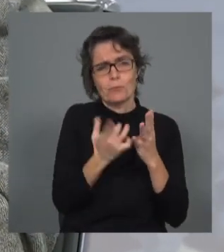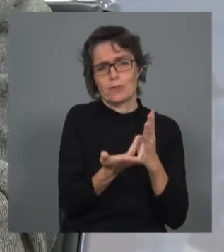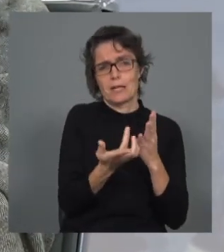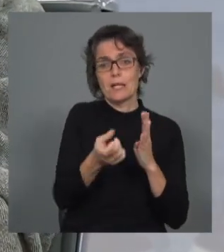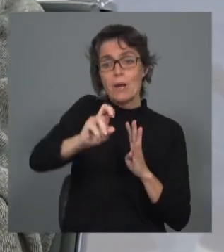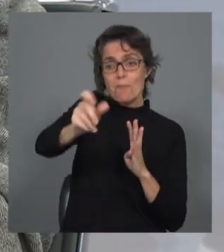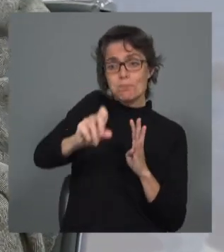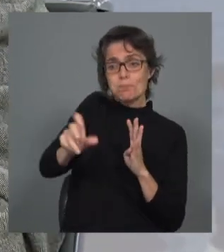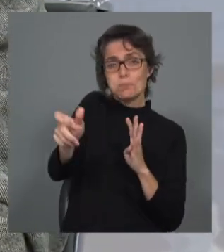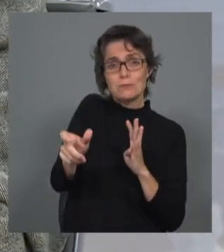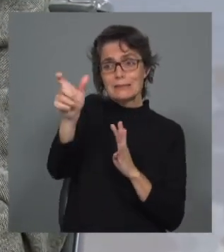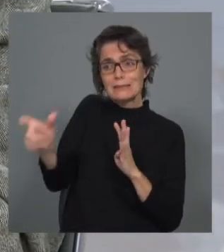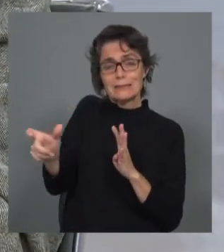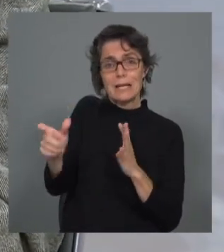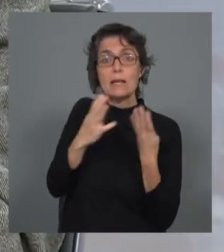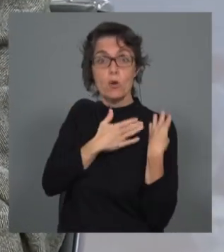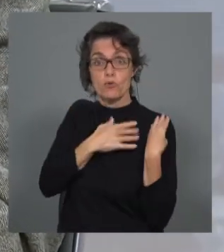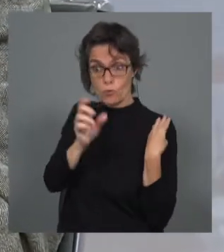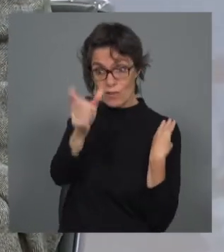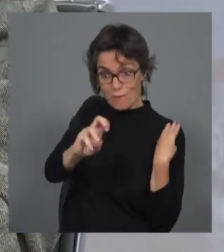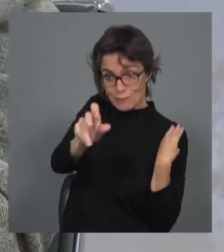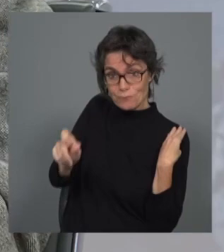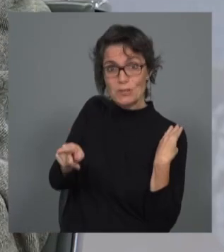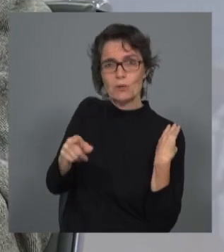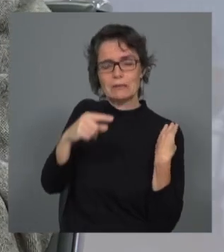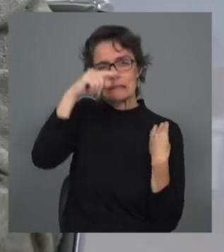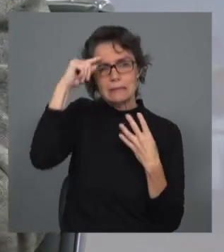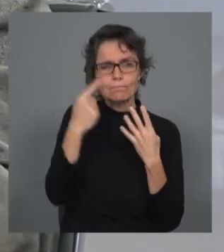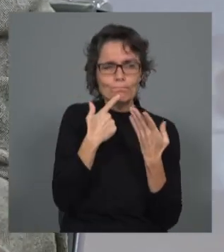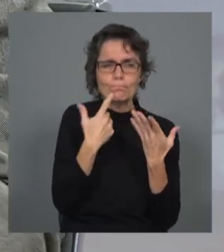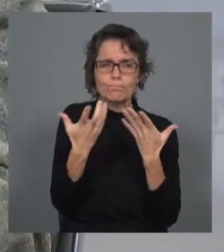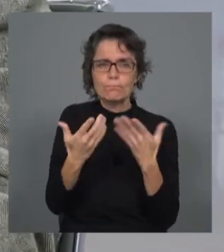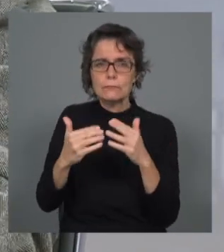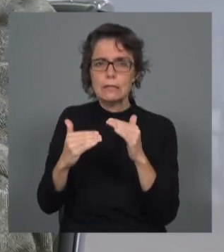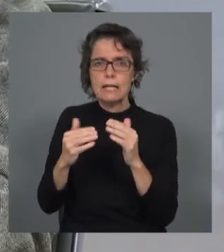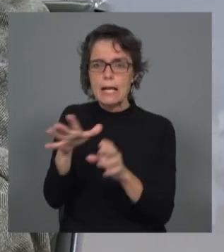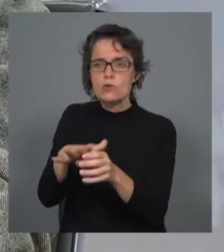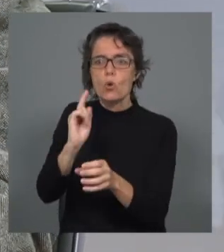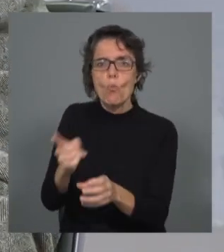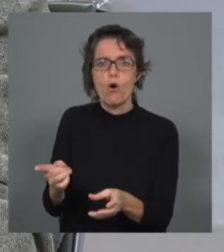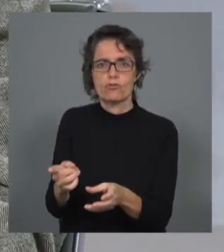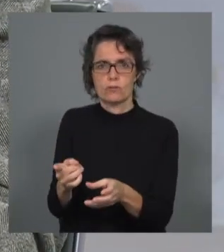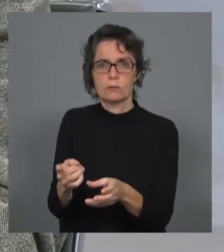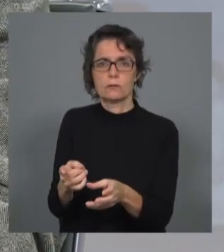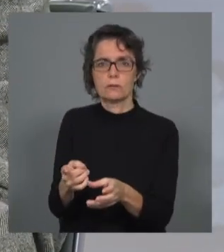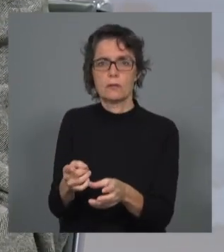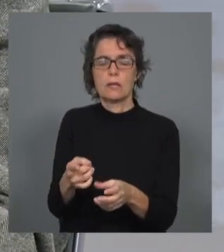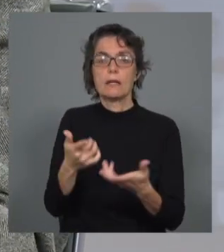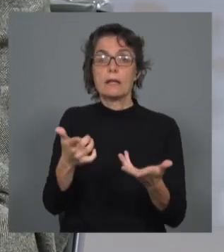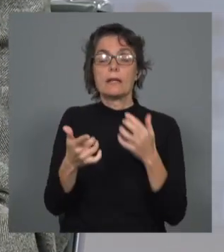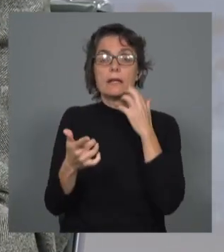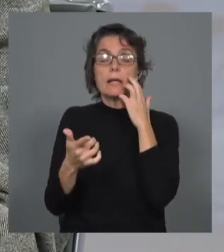tinham muita dificuldade em aceitar só por si, sem instruções da Direção-Geral de Saúde, que